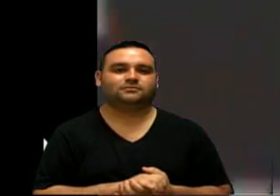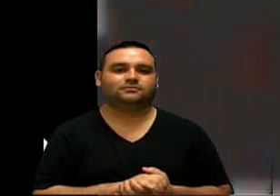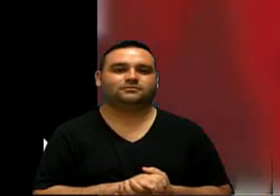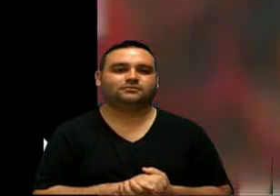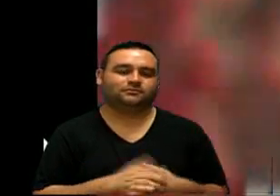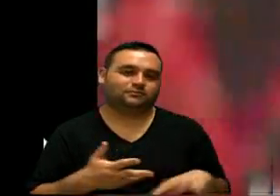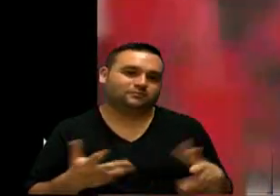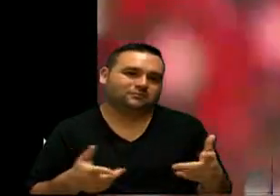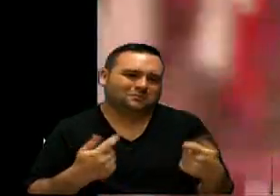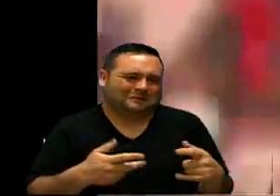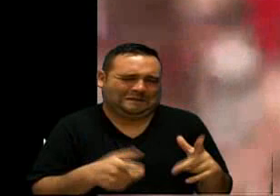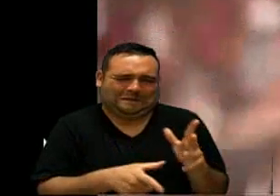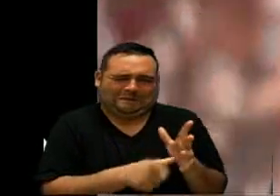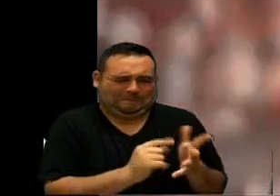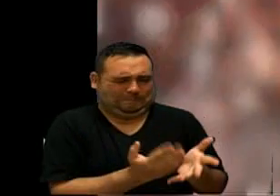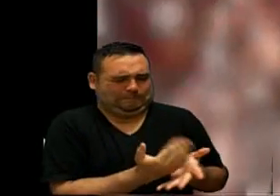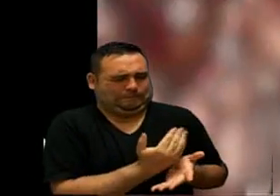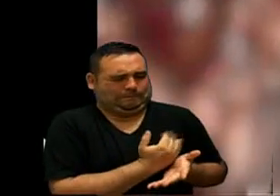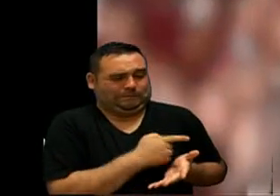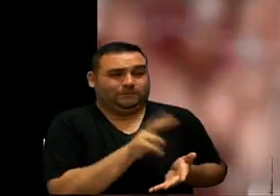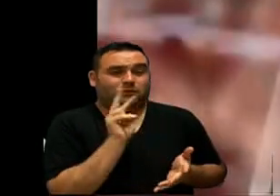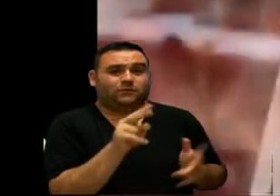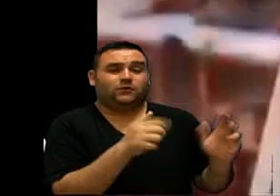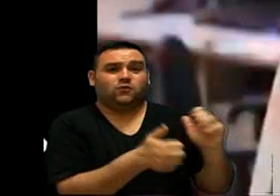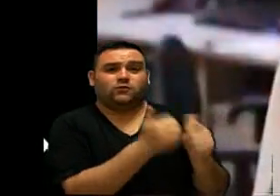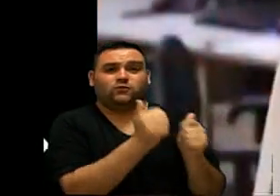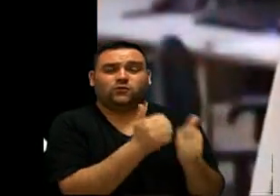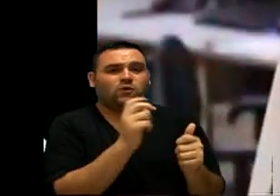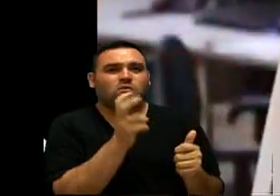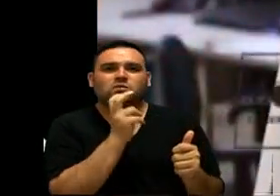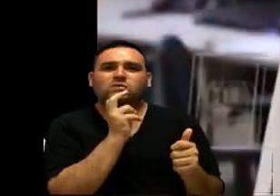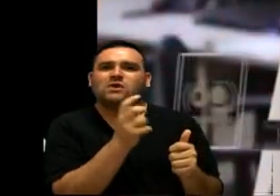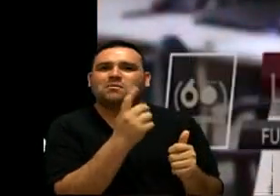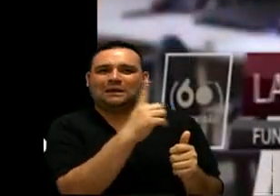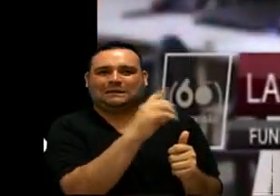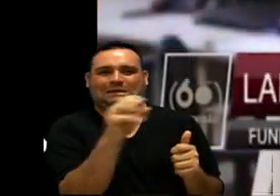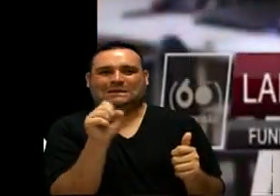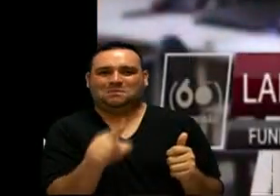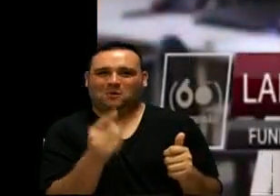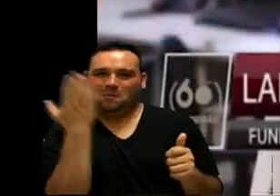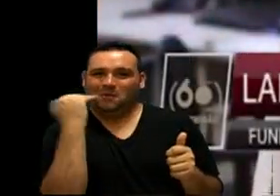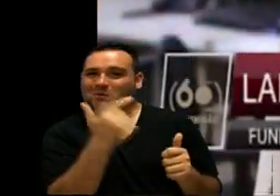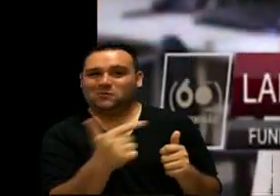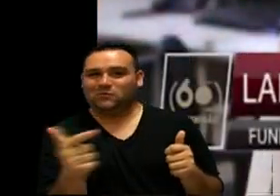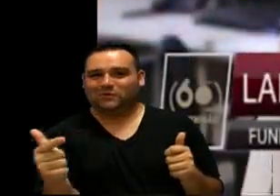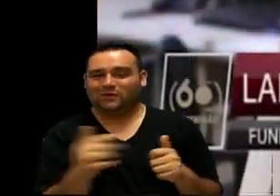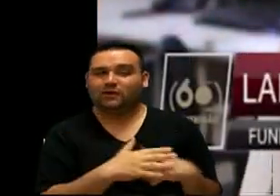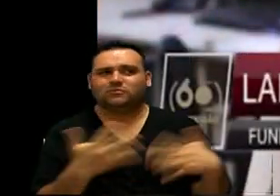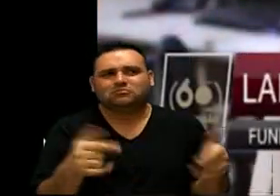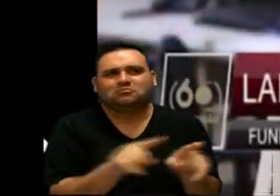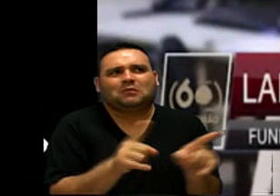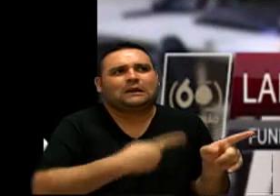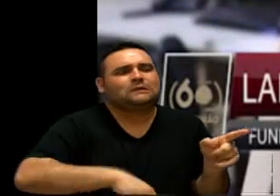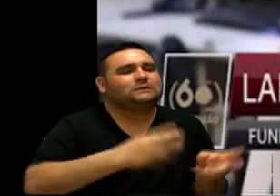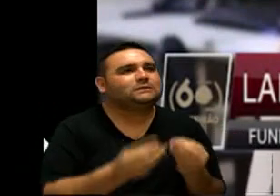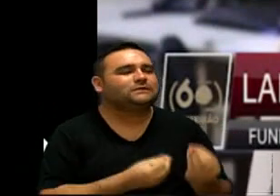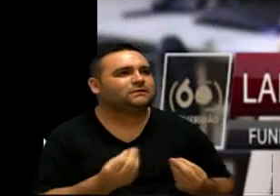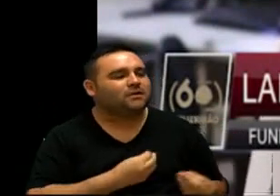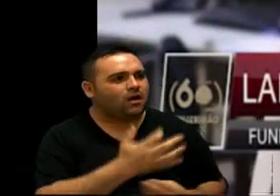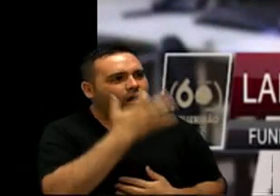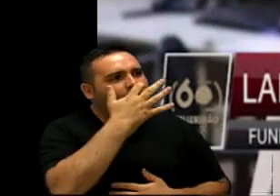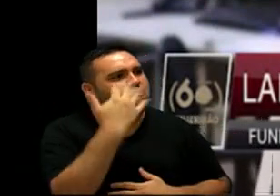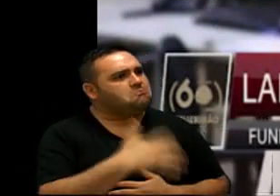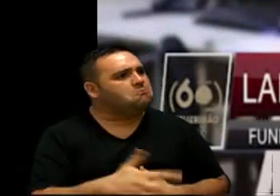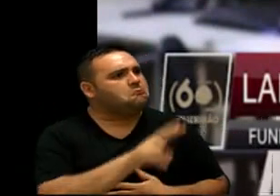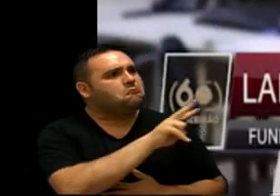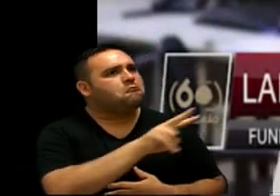A gente tinha que chegar cedo para assistir o jogo. Sorocaba não tinha 100 mil habitantes na ocasião. E a gente ficava impressionado